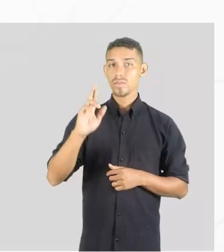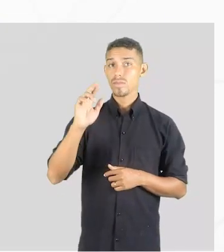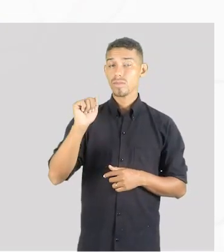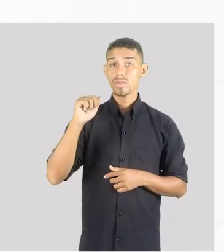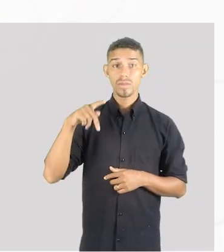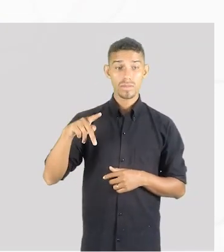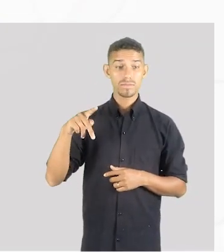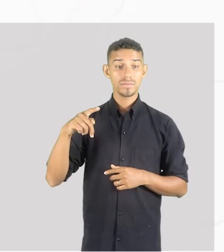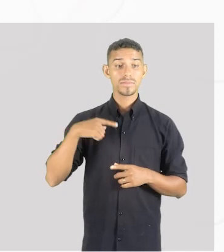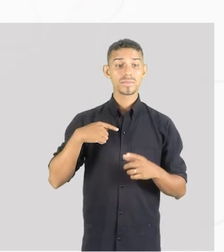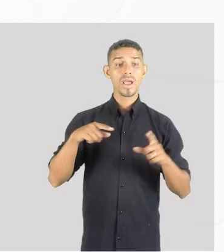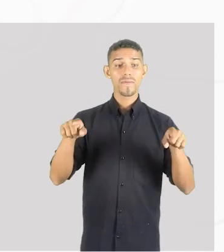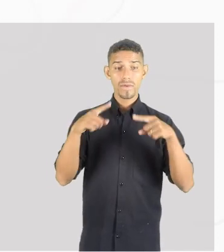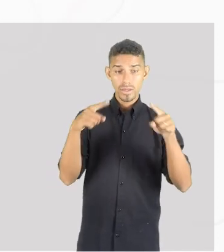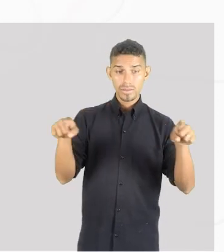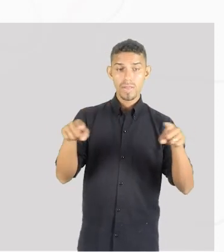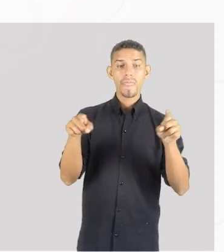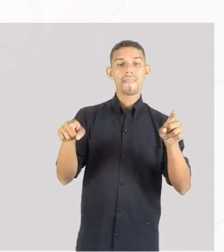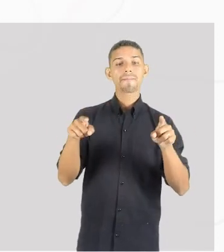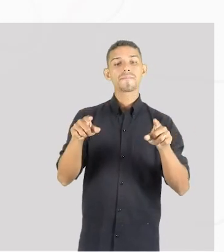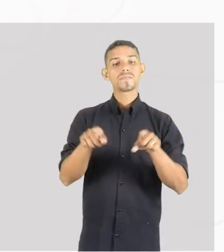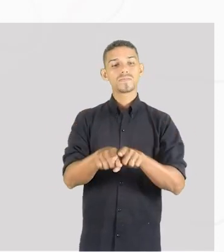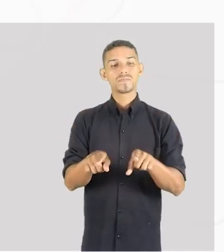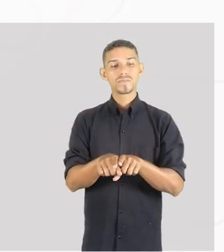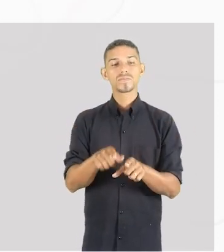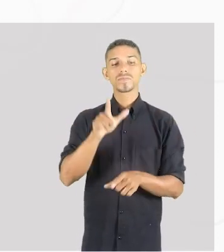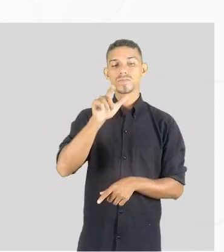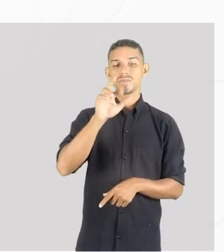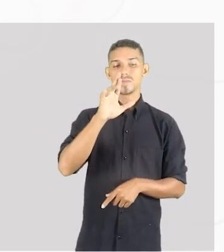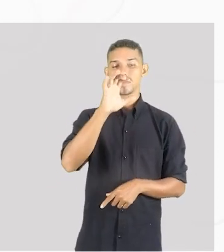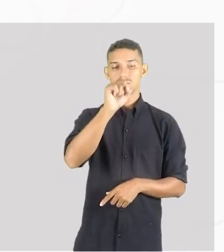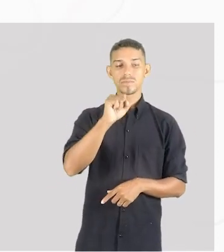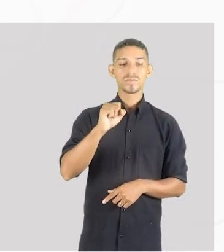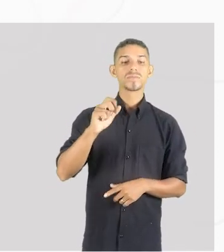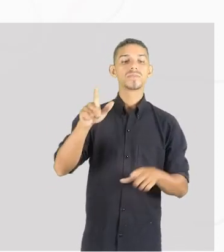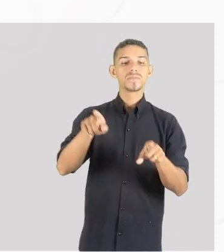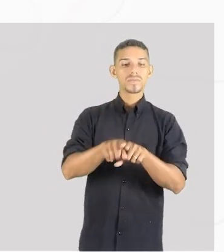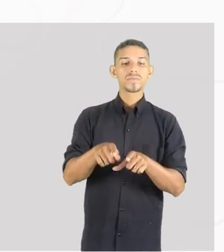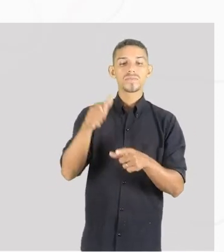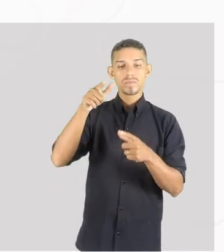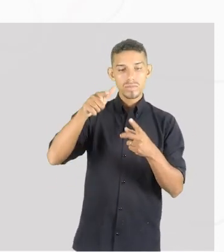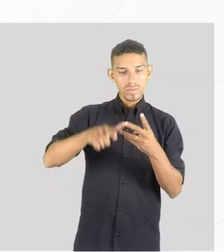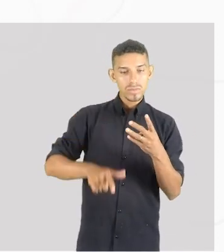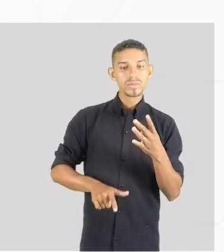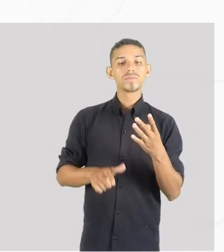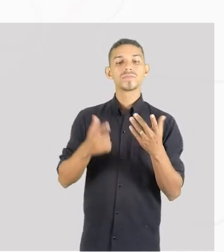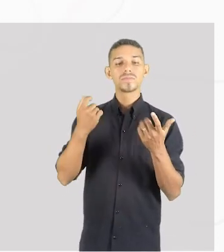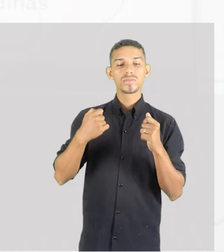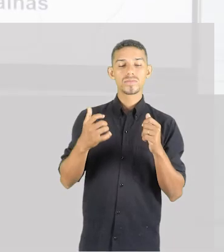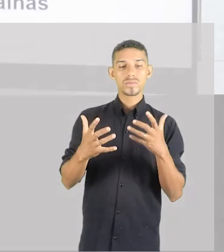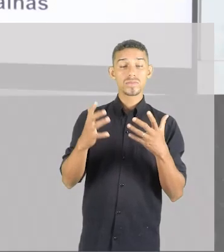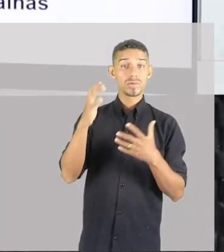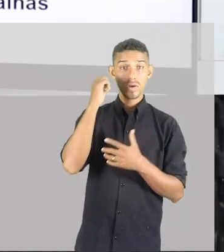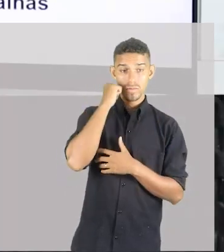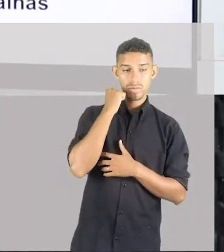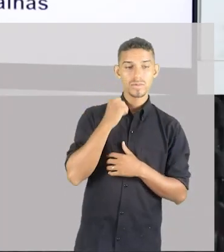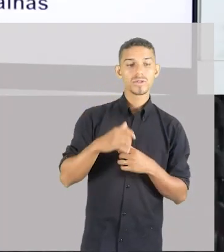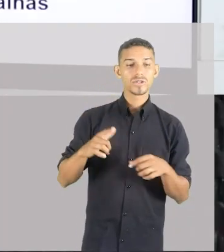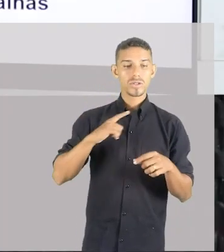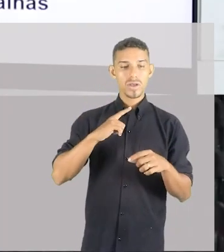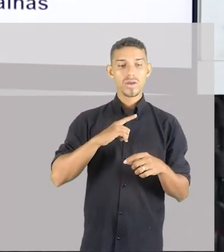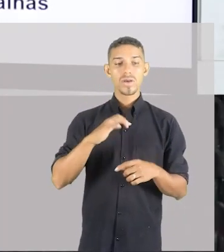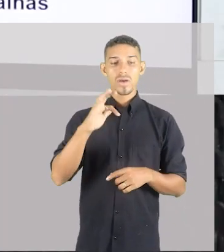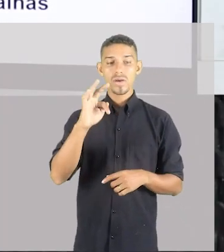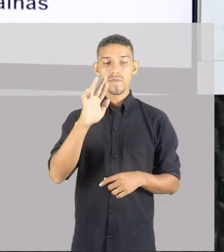tem versos contém a maior parte da narrativa e do lirismo ele tem o refrão sessão repetida cativamente para fisgar o ouvinte ele tem o